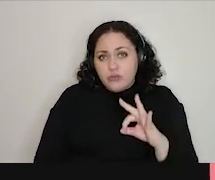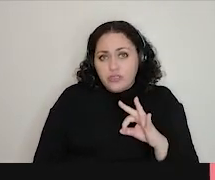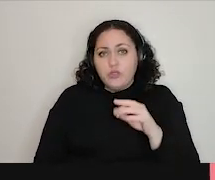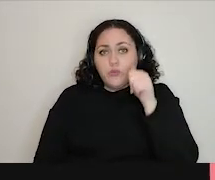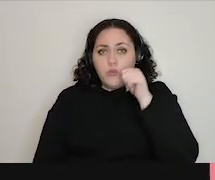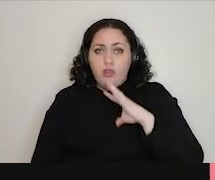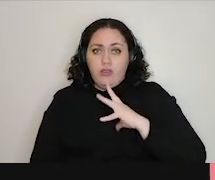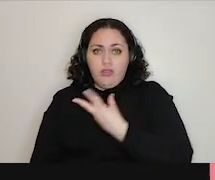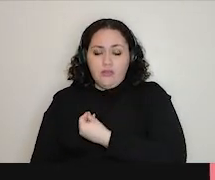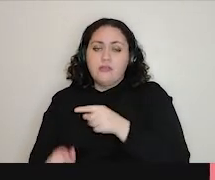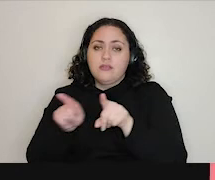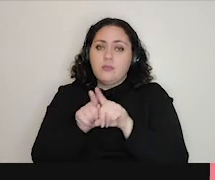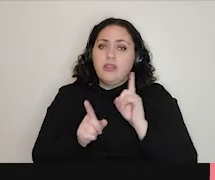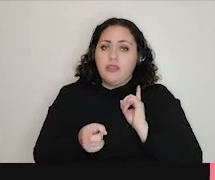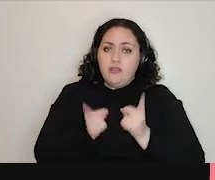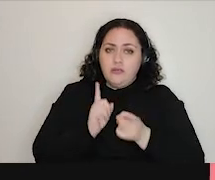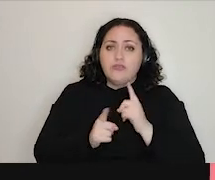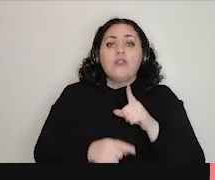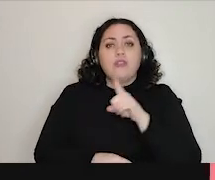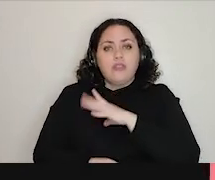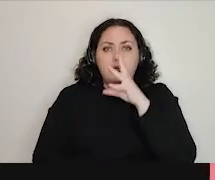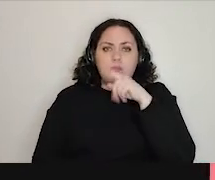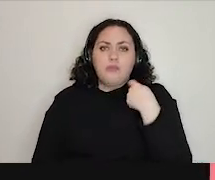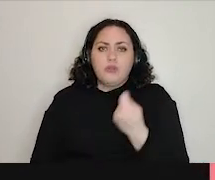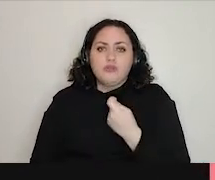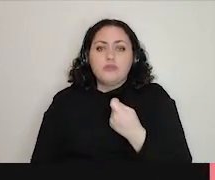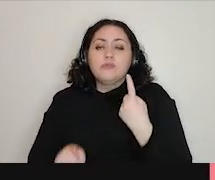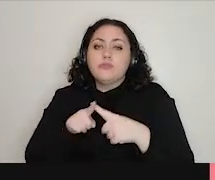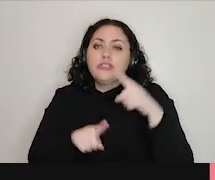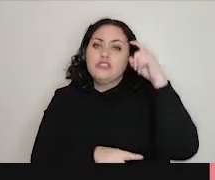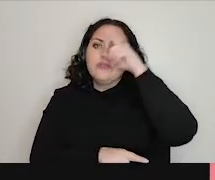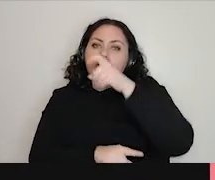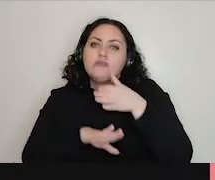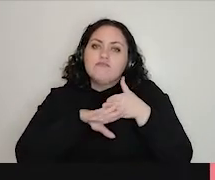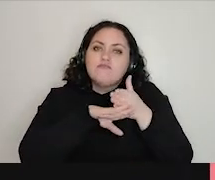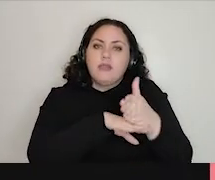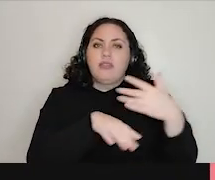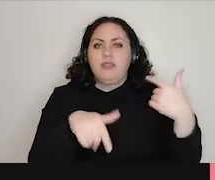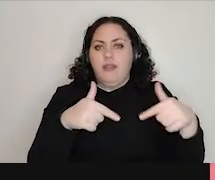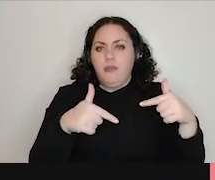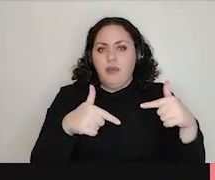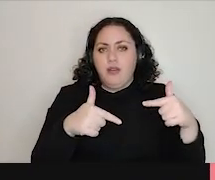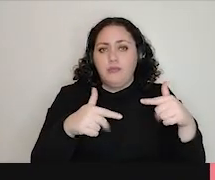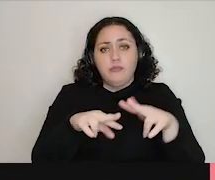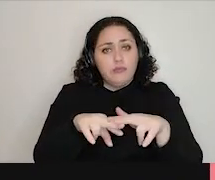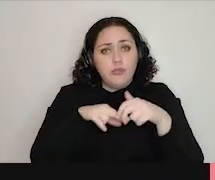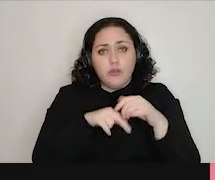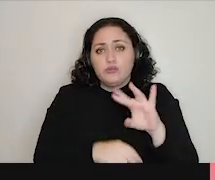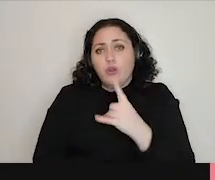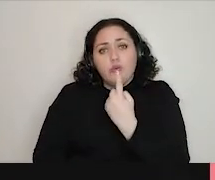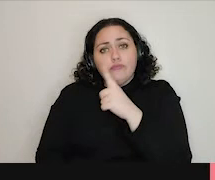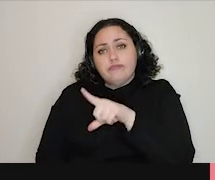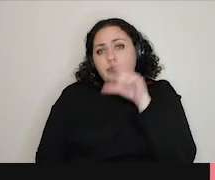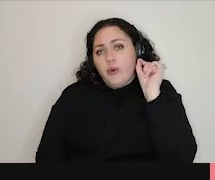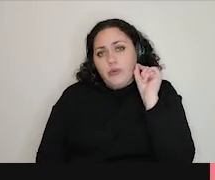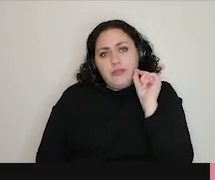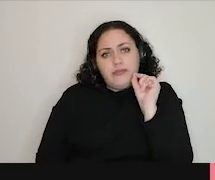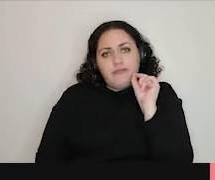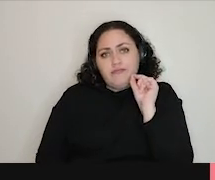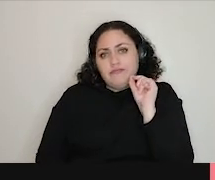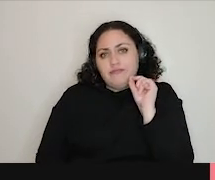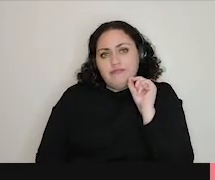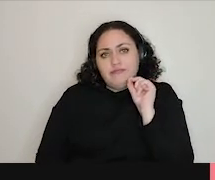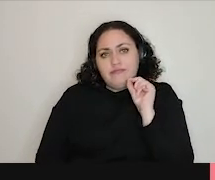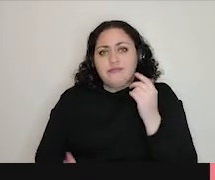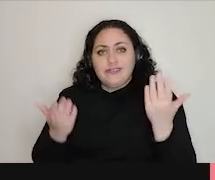em contexto de prostituição, por dificuldade de acesso ao mercado formal de trabalho, muito por essa ser a única opção, num contexto